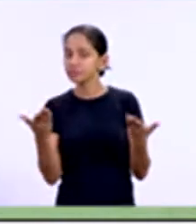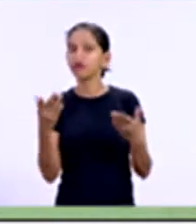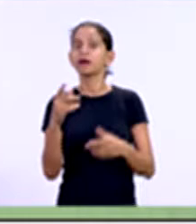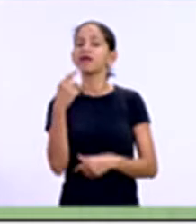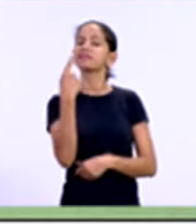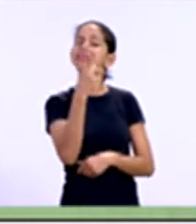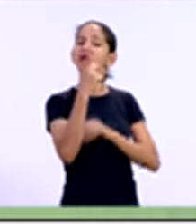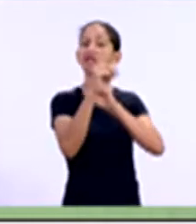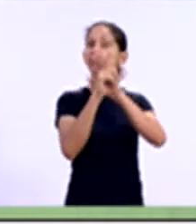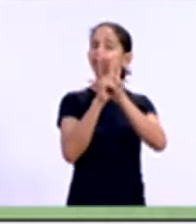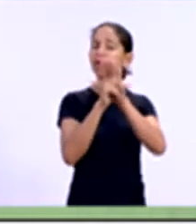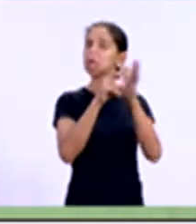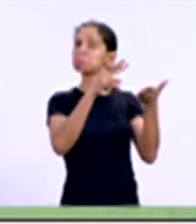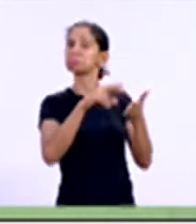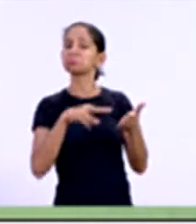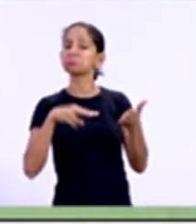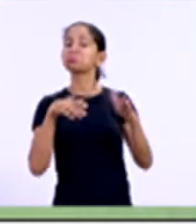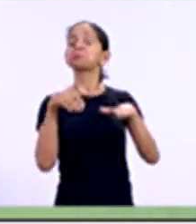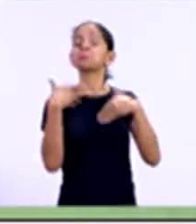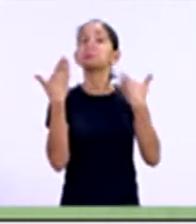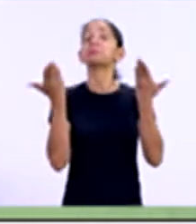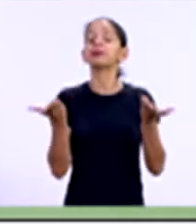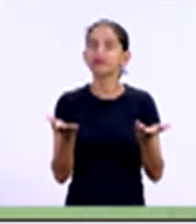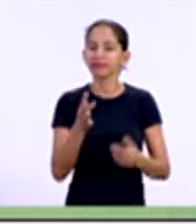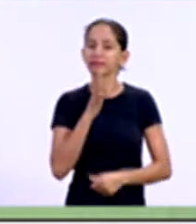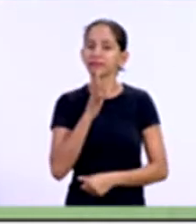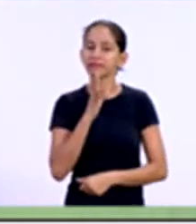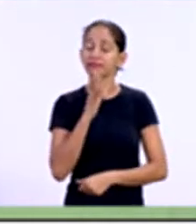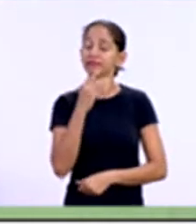dessa legislação? Que legislação é essa aqui?